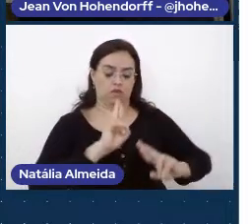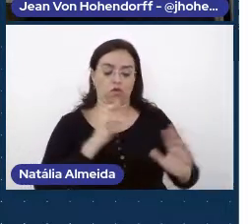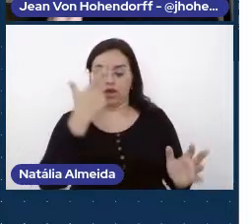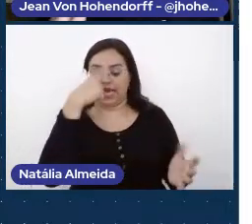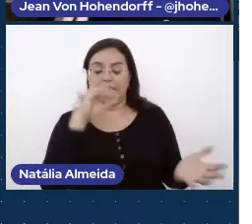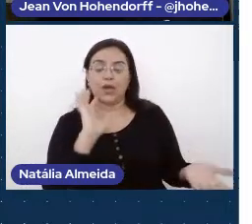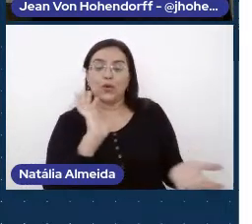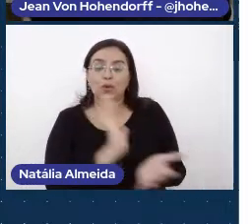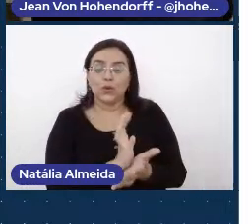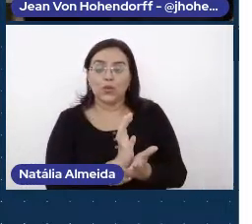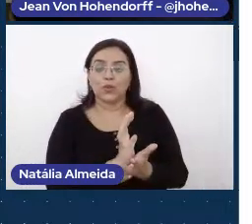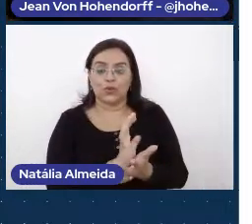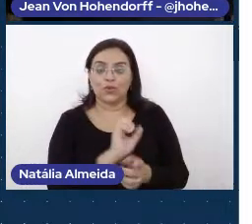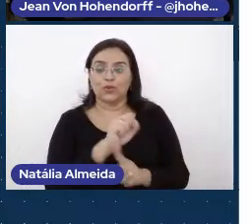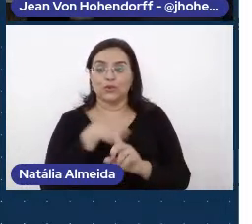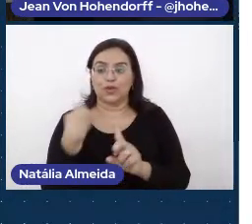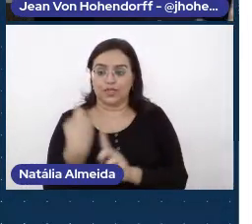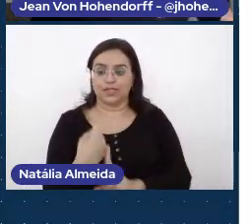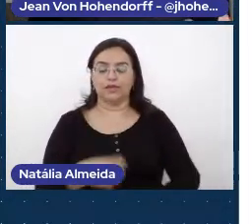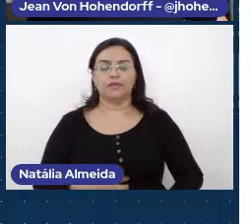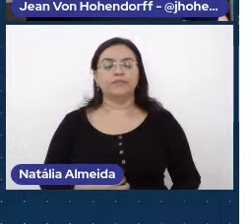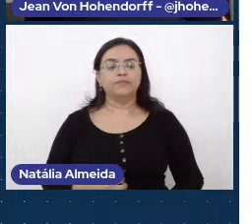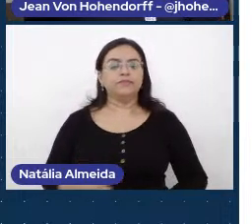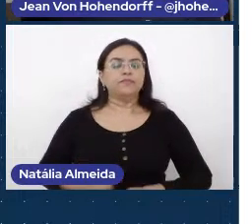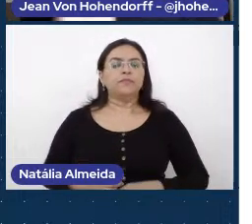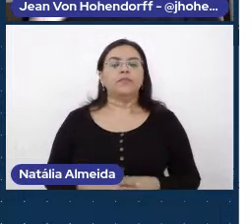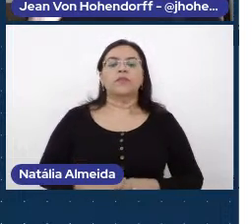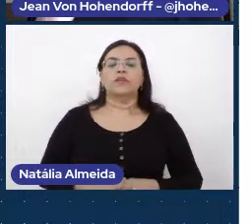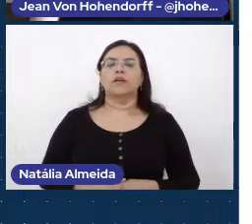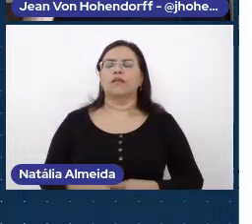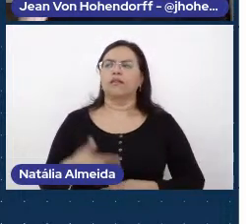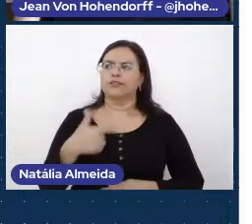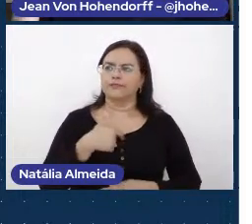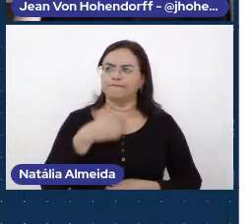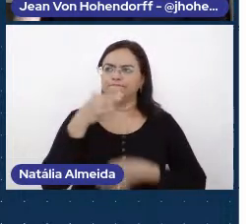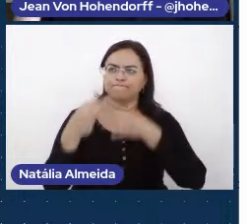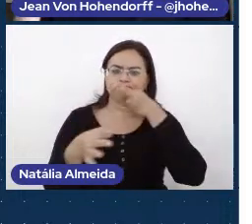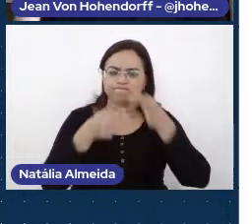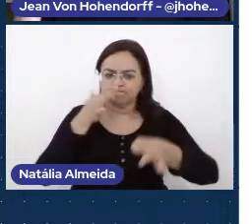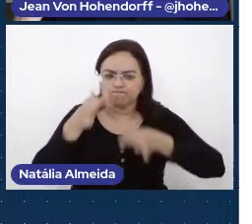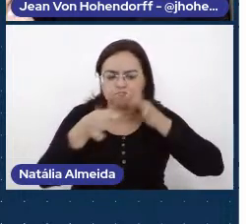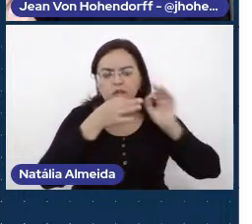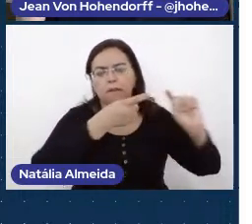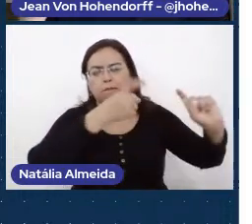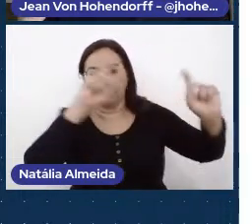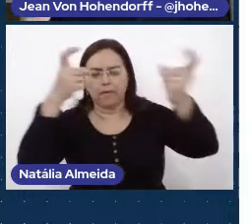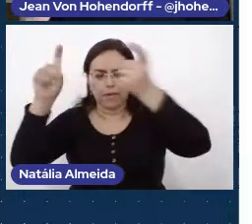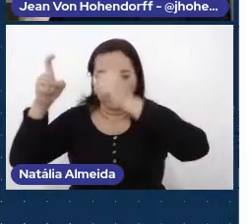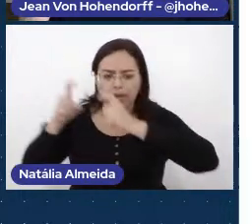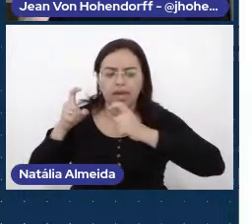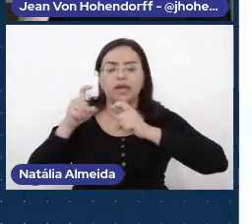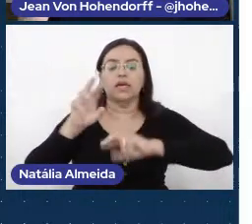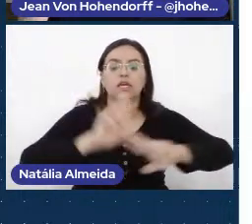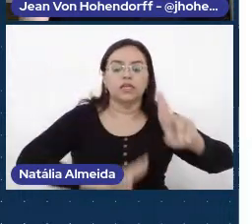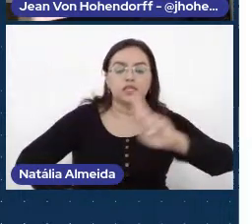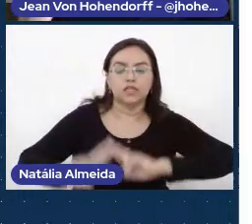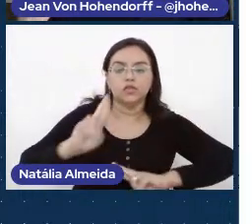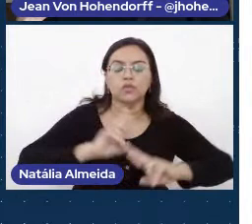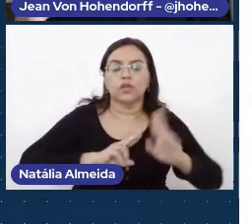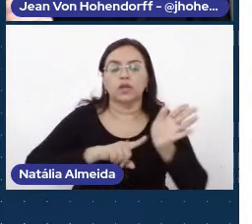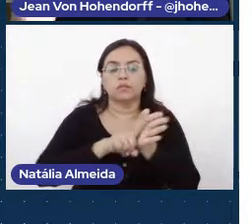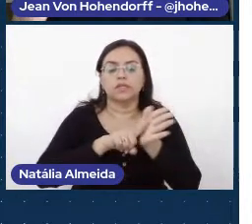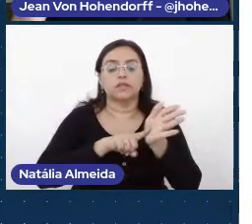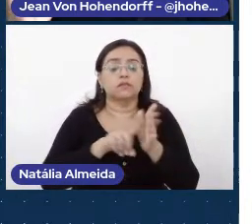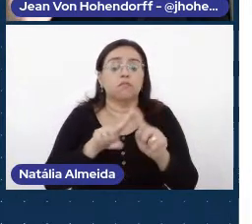refere. Eu sou um crítico de discussões de resultados de pesquisa que não são implicadas com a